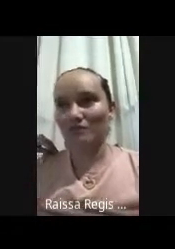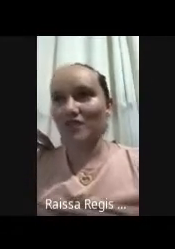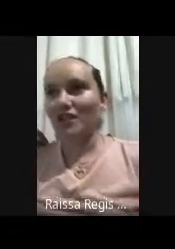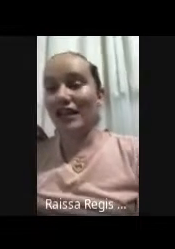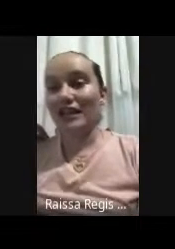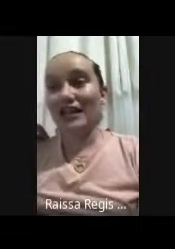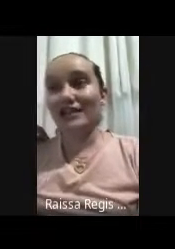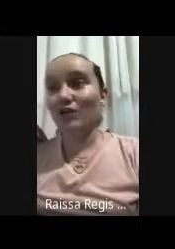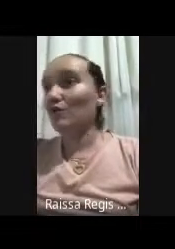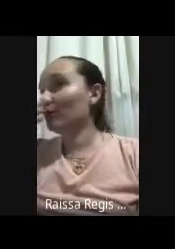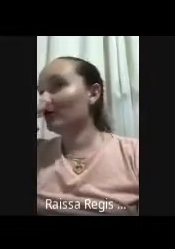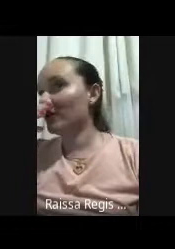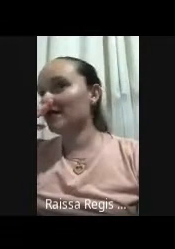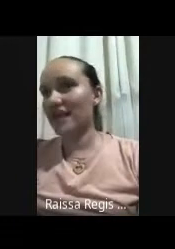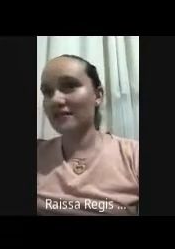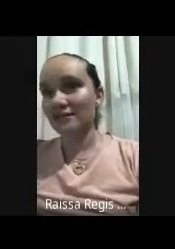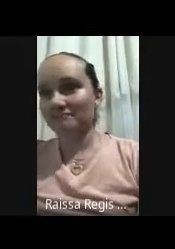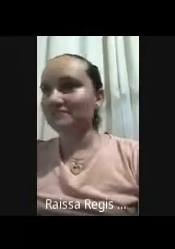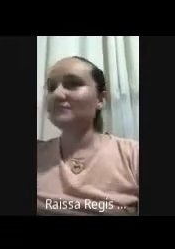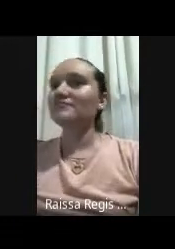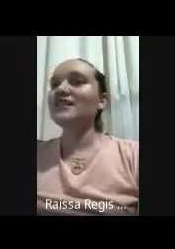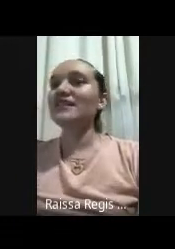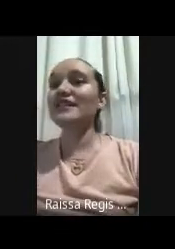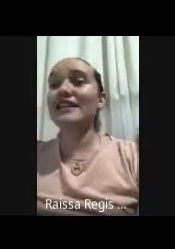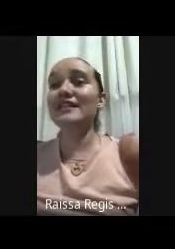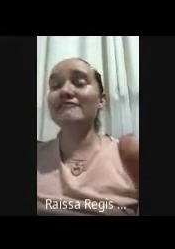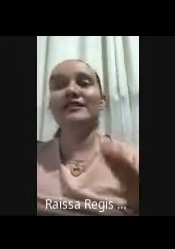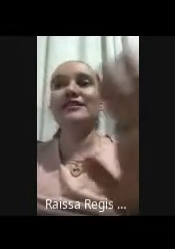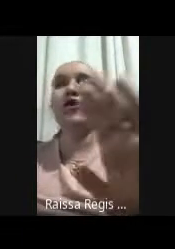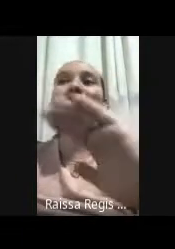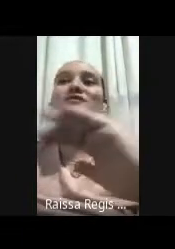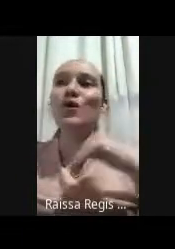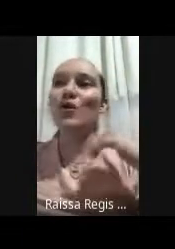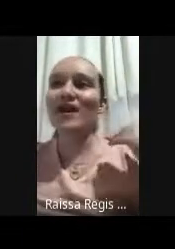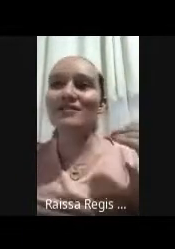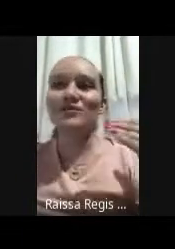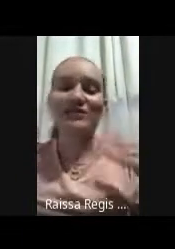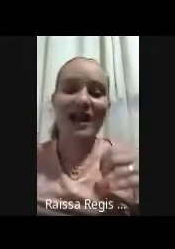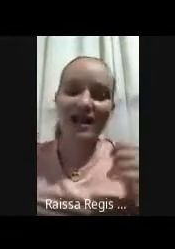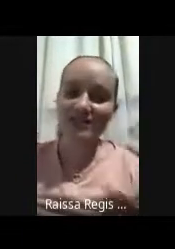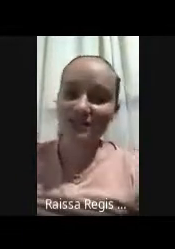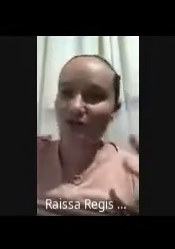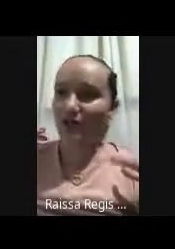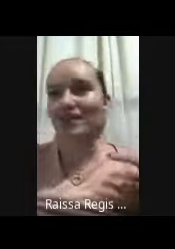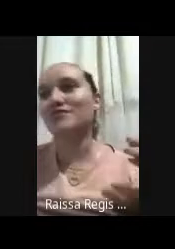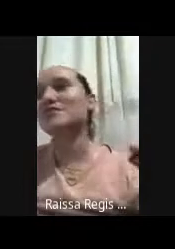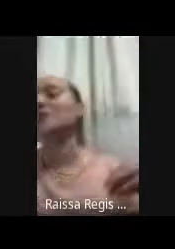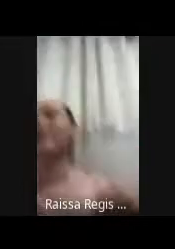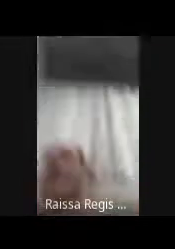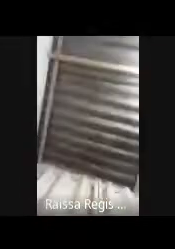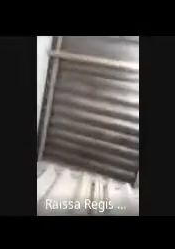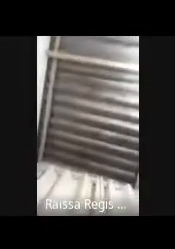1789, lá com um francês, que ele começou a estudar, a desenvolver